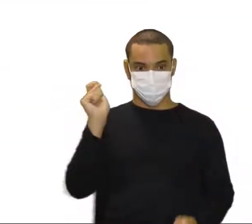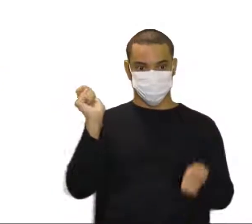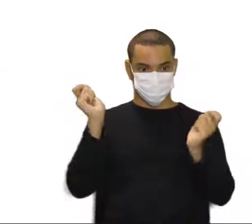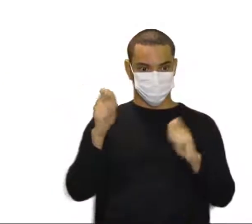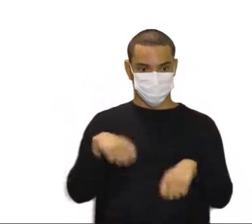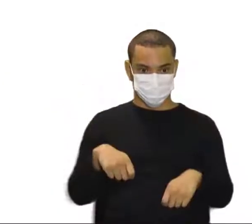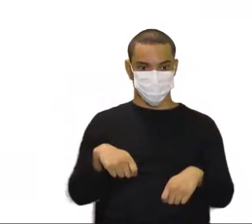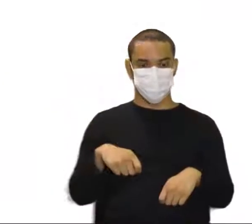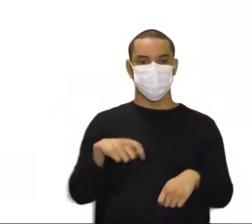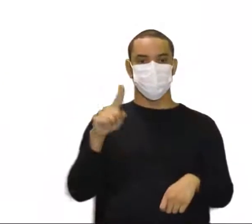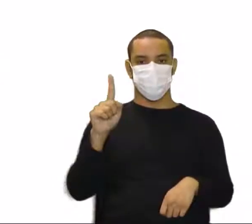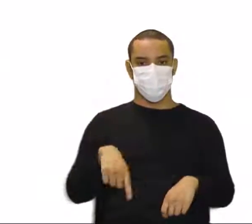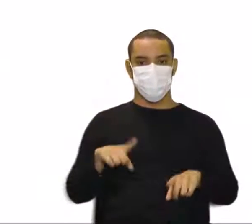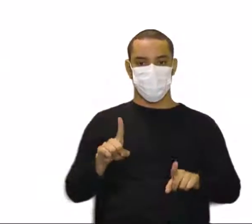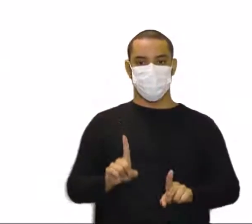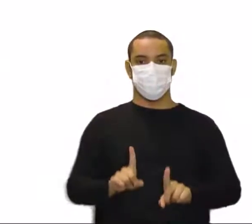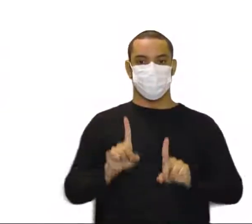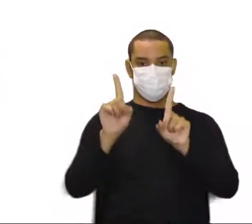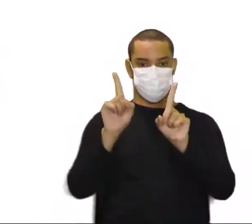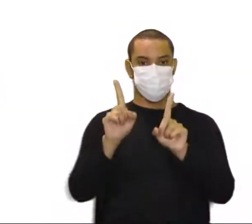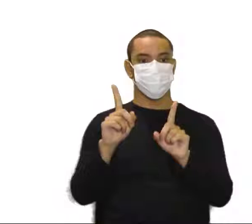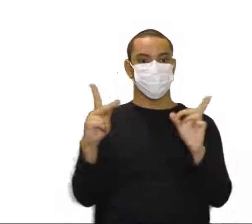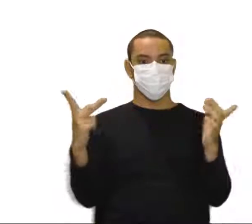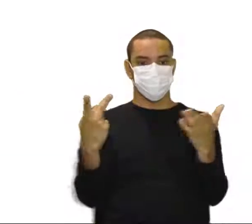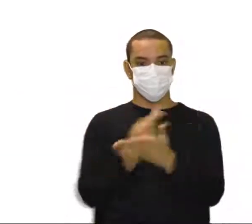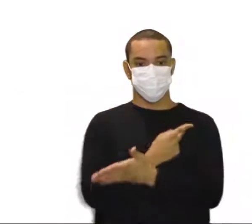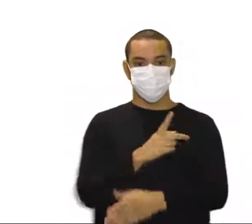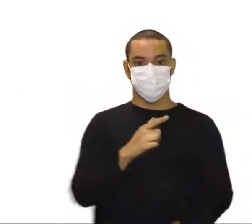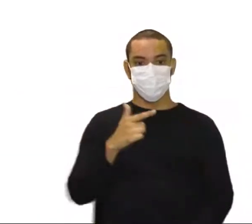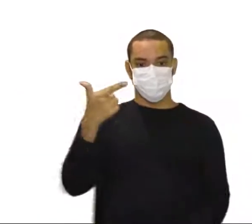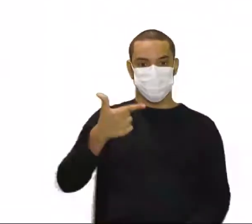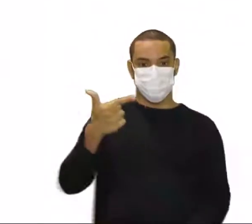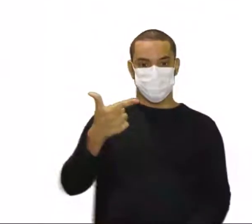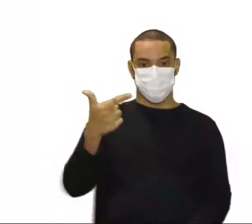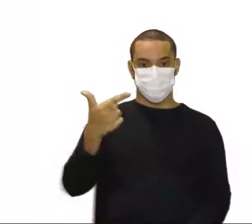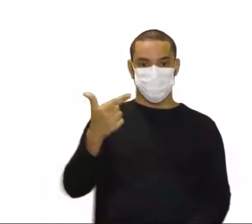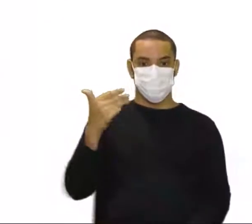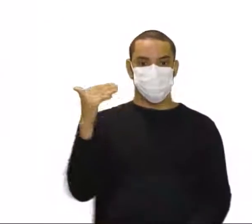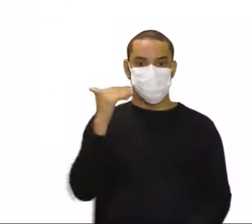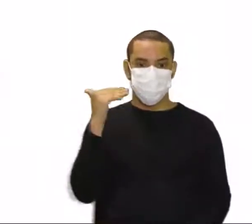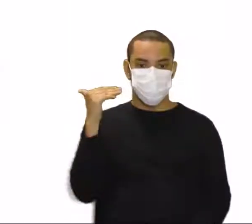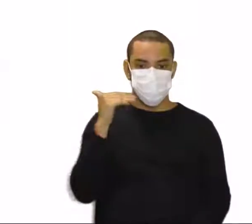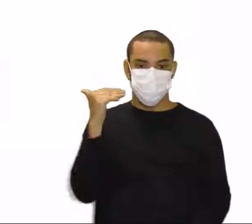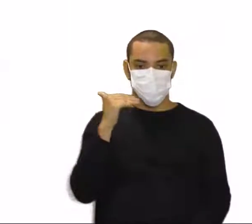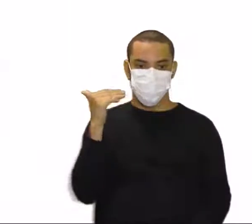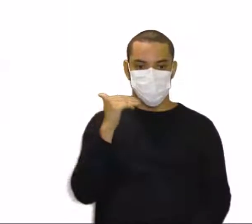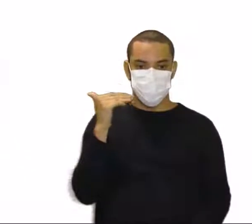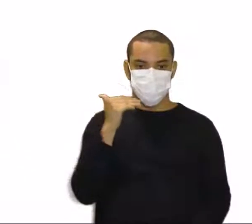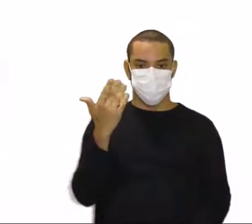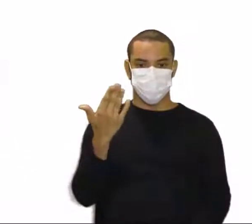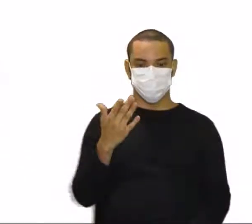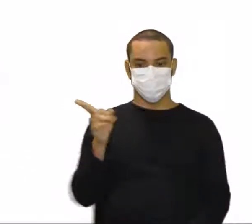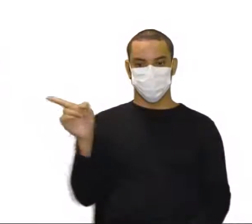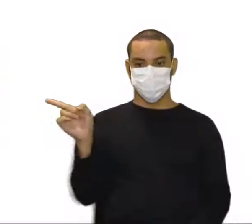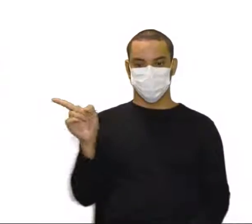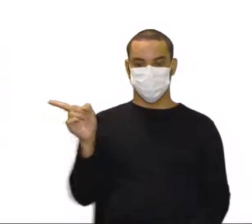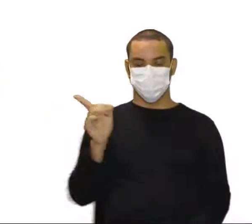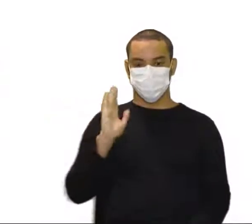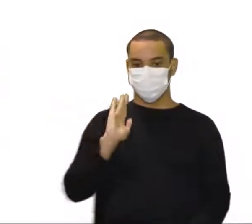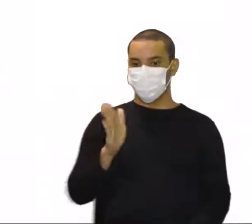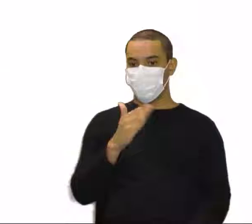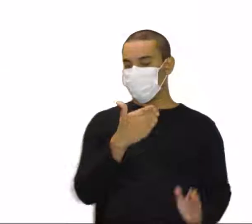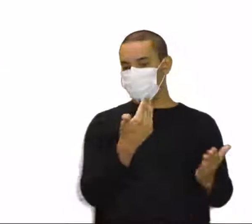onda plana, ela tá vindo aqui, ok? A figura 2 representa a deformação e aqui